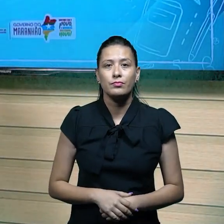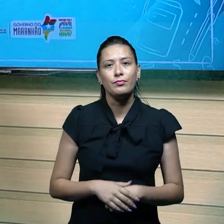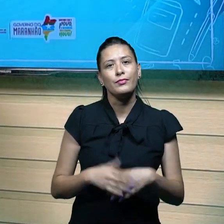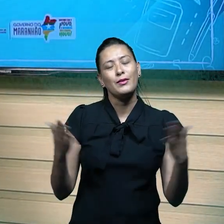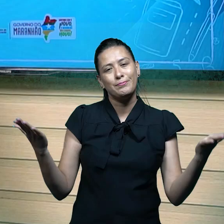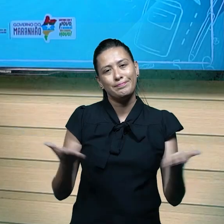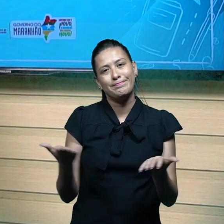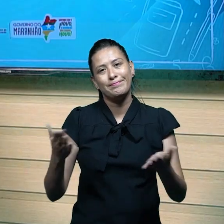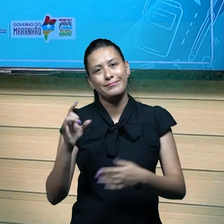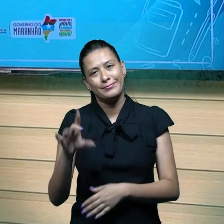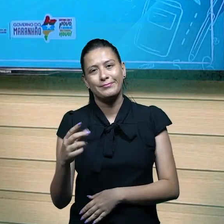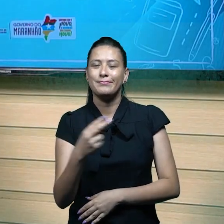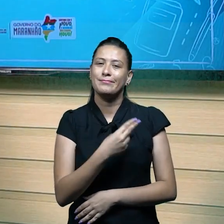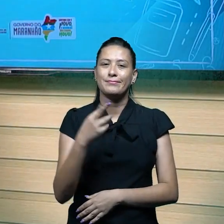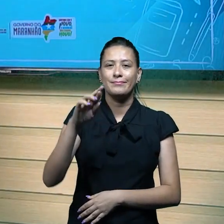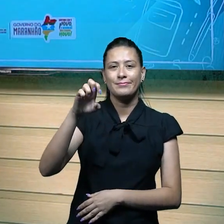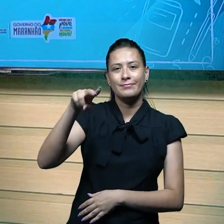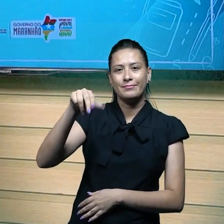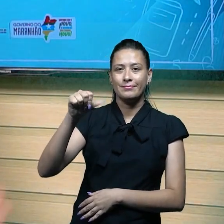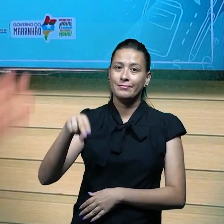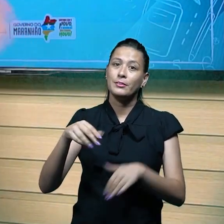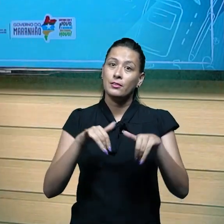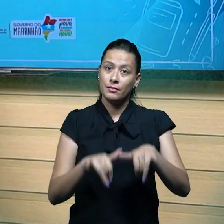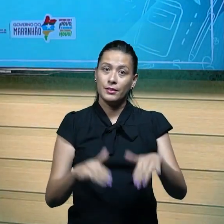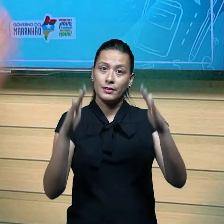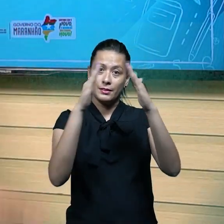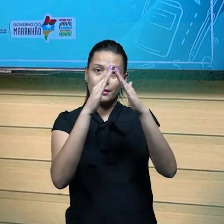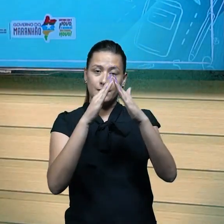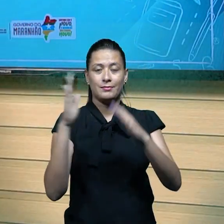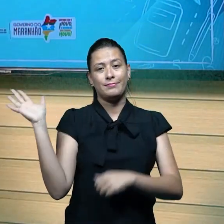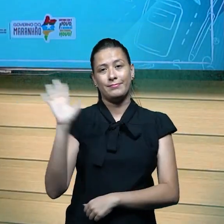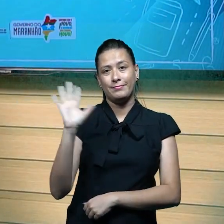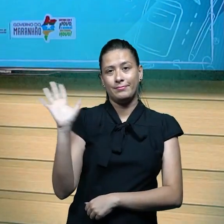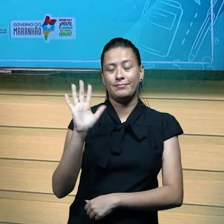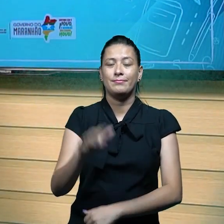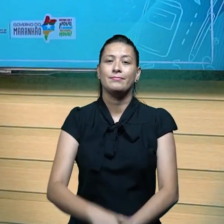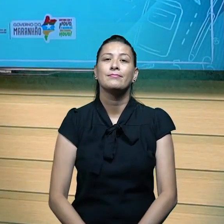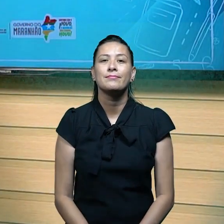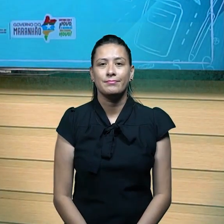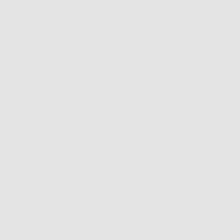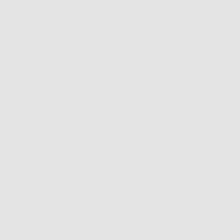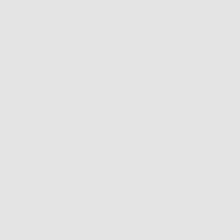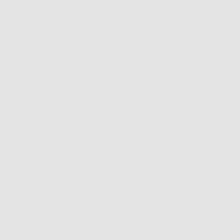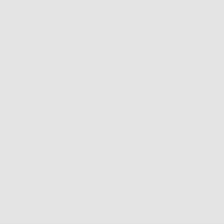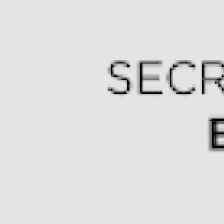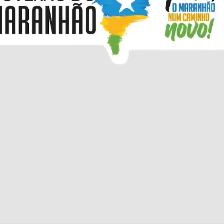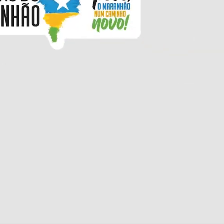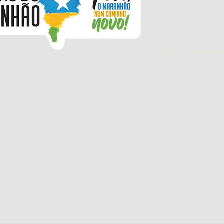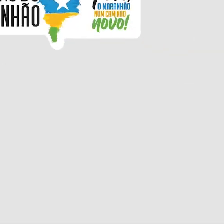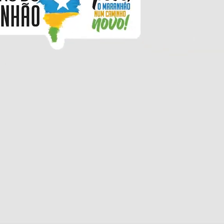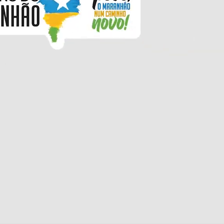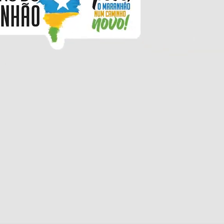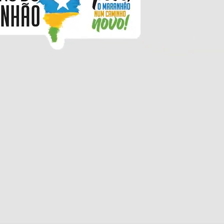por hoje é só, sou o professor Renan Robson, fiquem em casa e até mais.